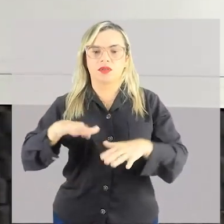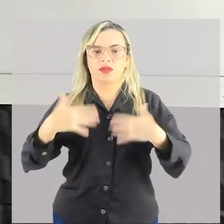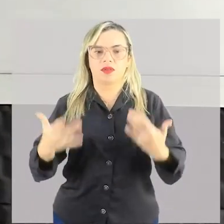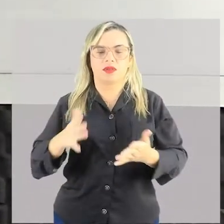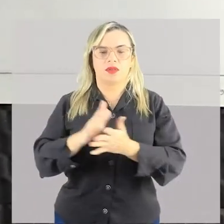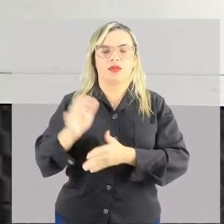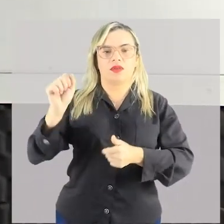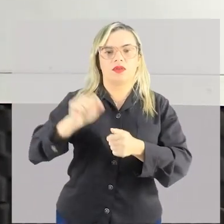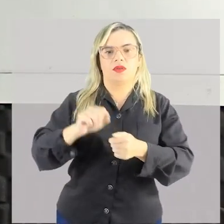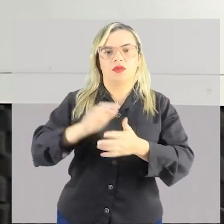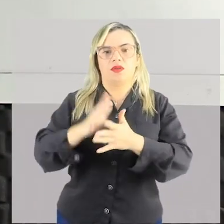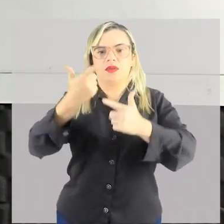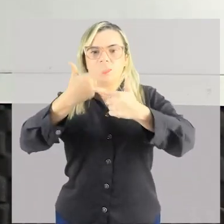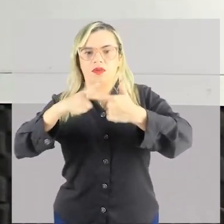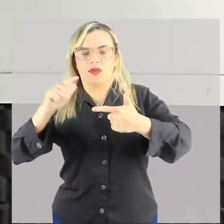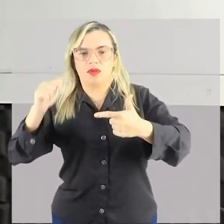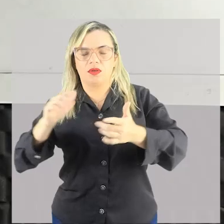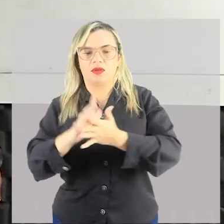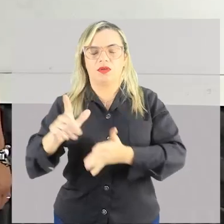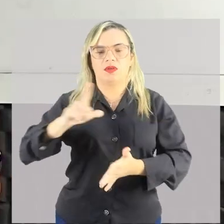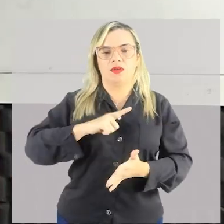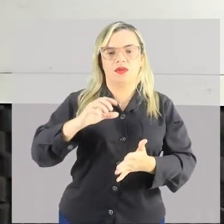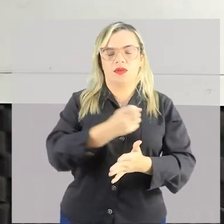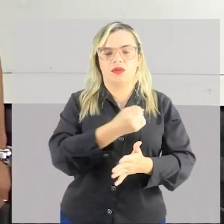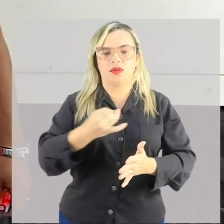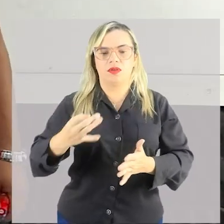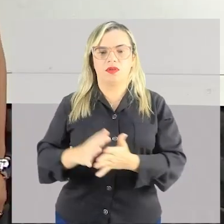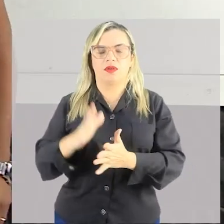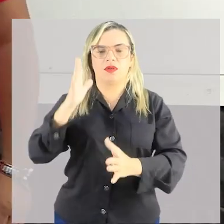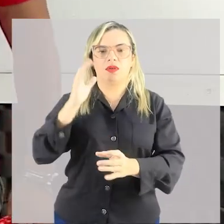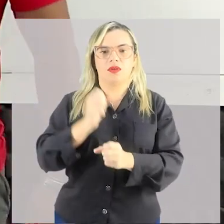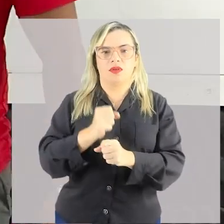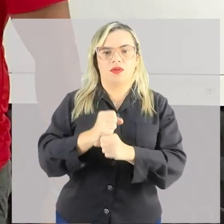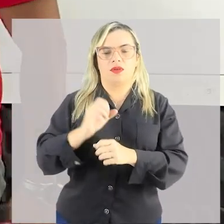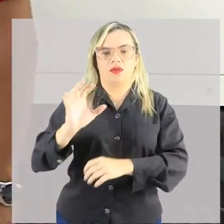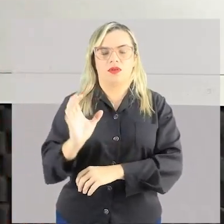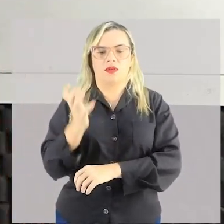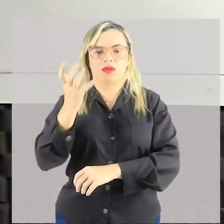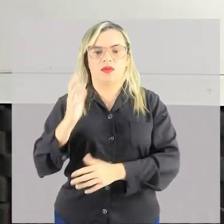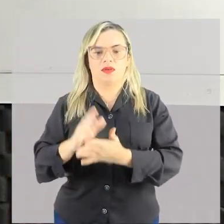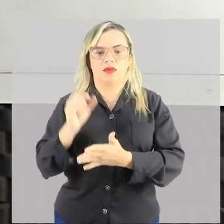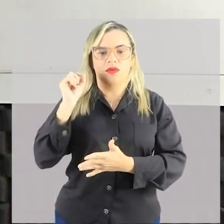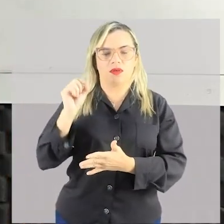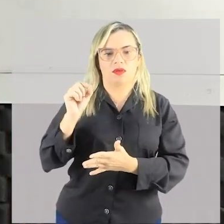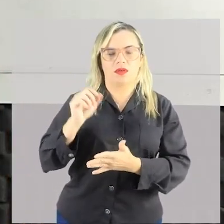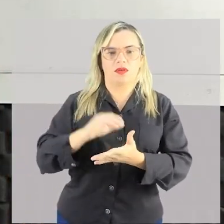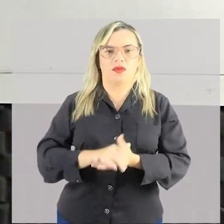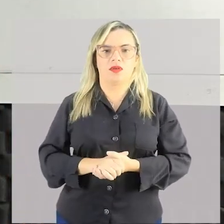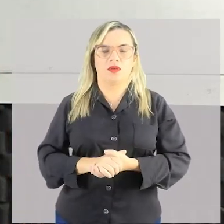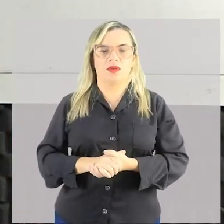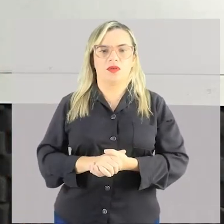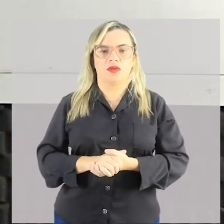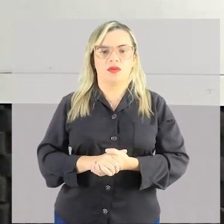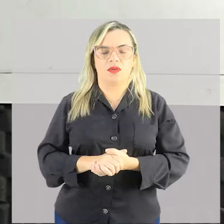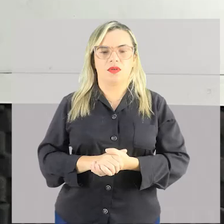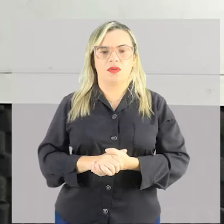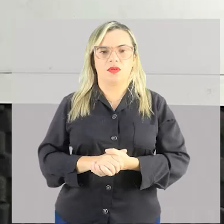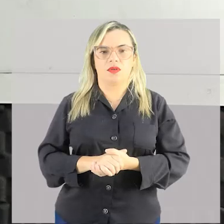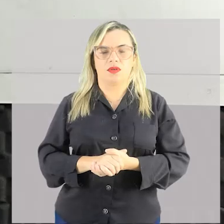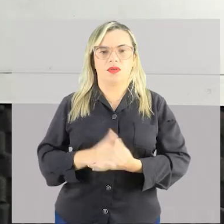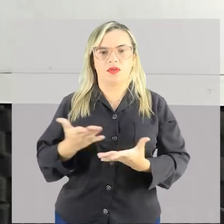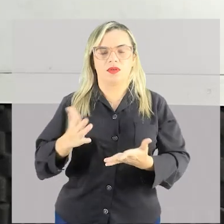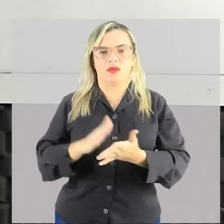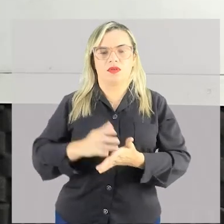você fizer essa divisão você tem a probabilidade do evento acontecer Então pessoal se você joga seis